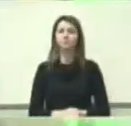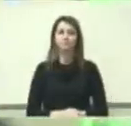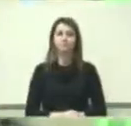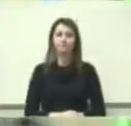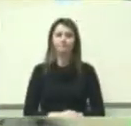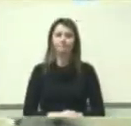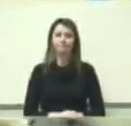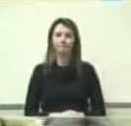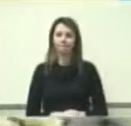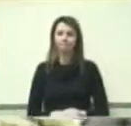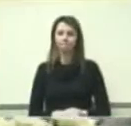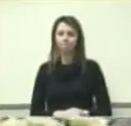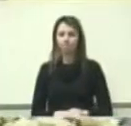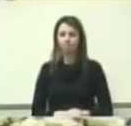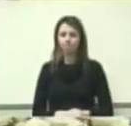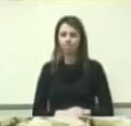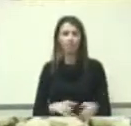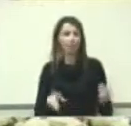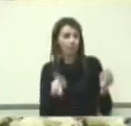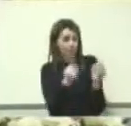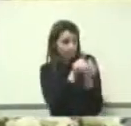Pedro novamente afundando